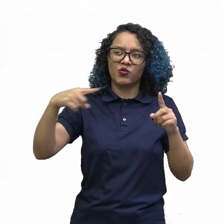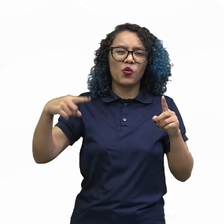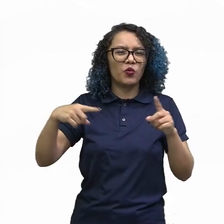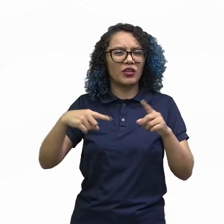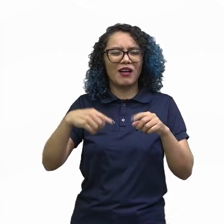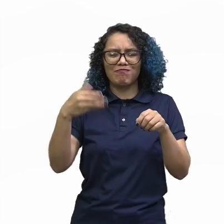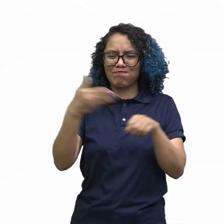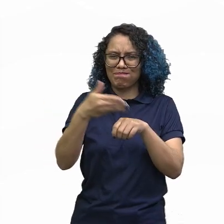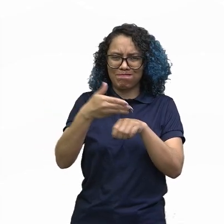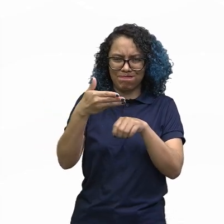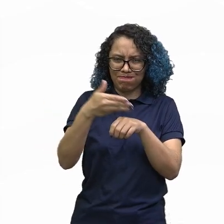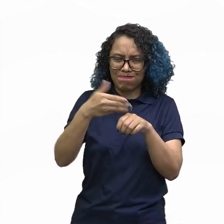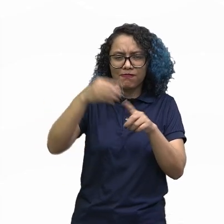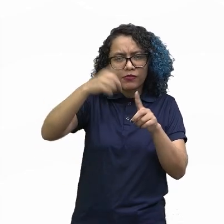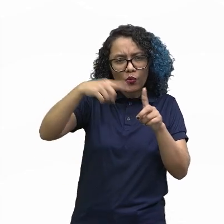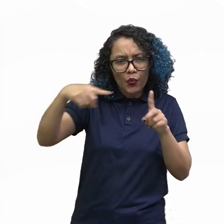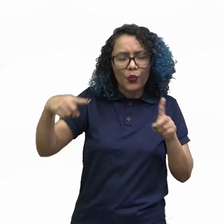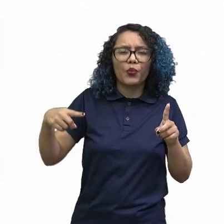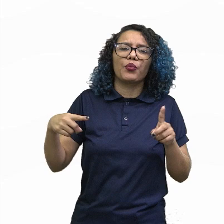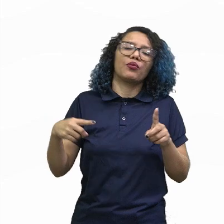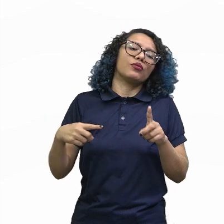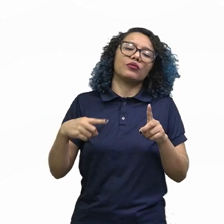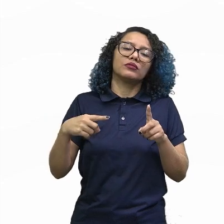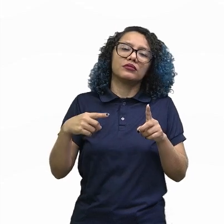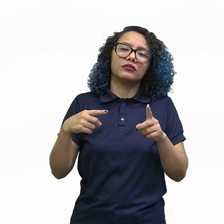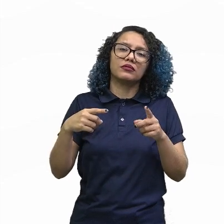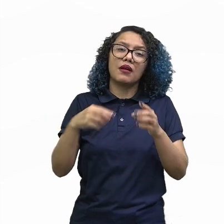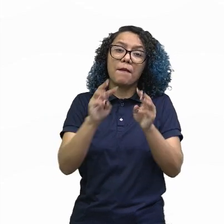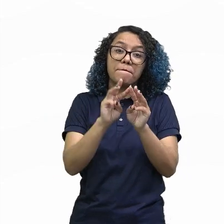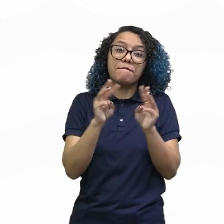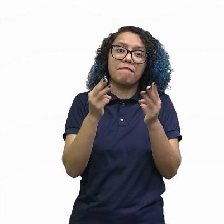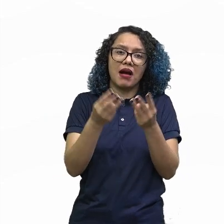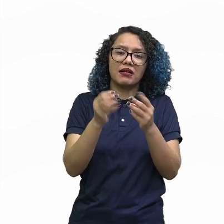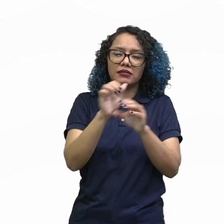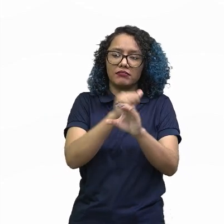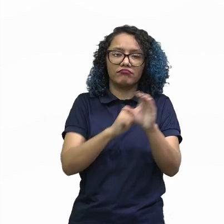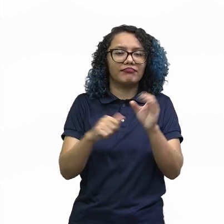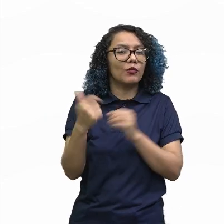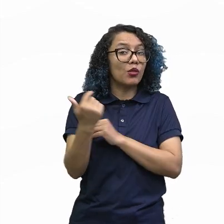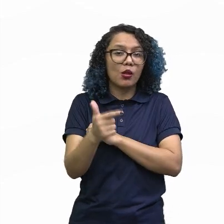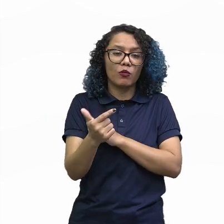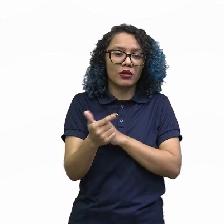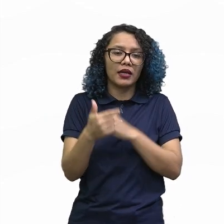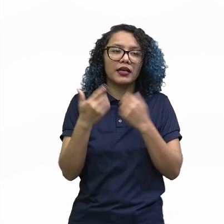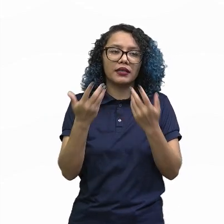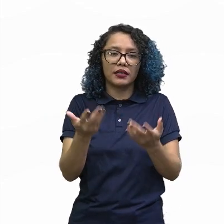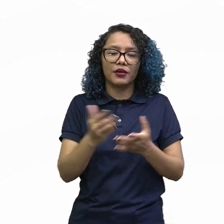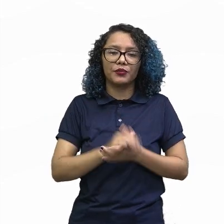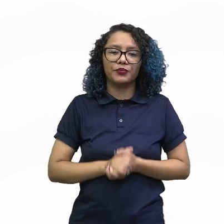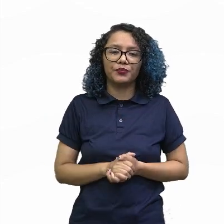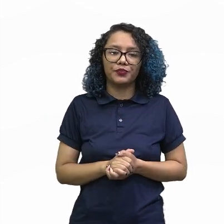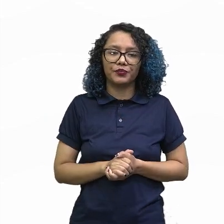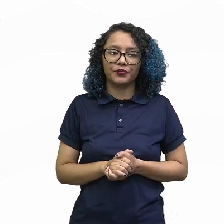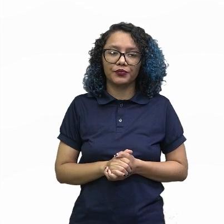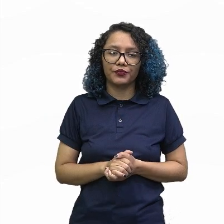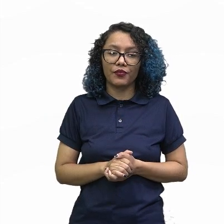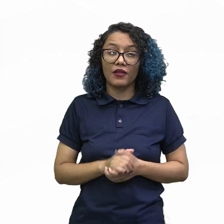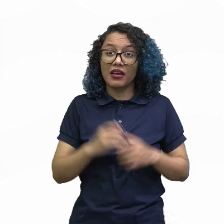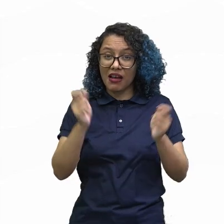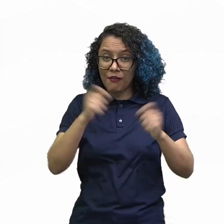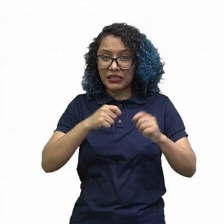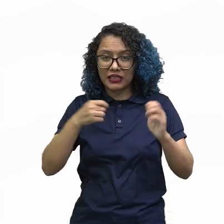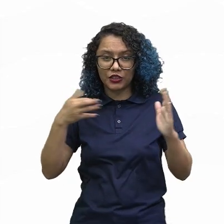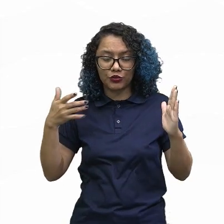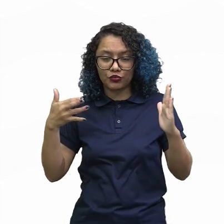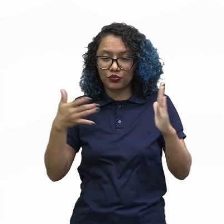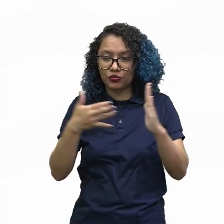altíssima frequência, que não possuem massa e carga elétrica. Logo, a capacidade de